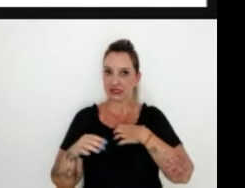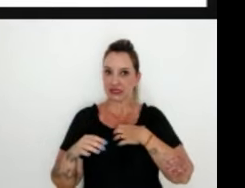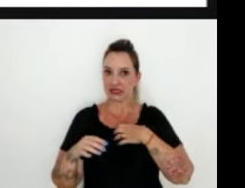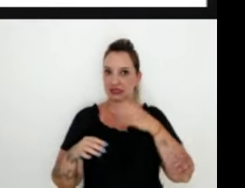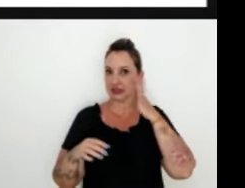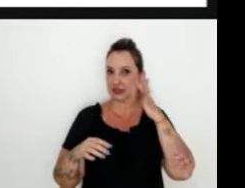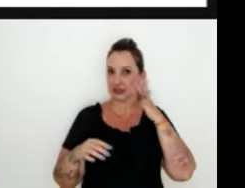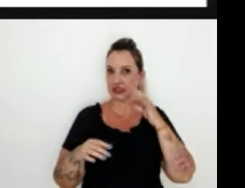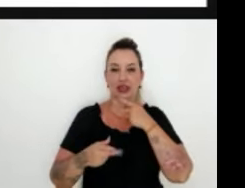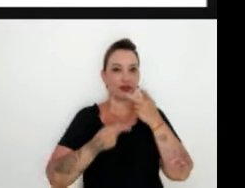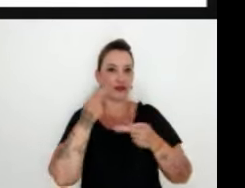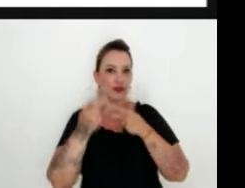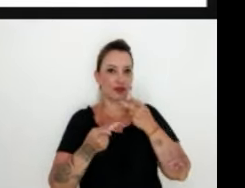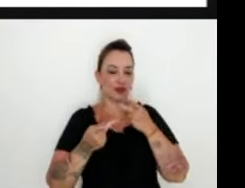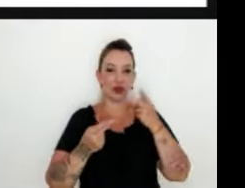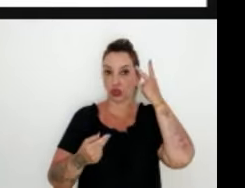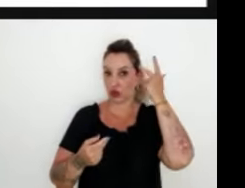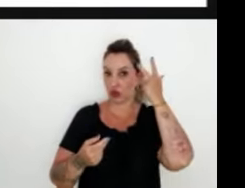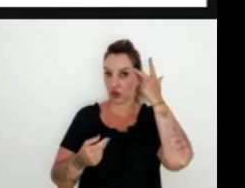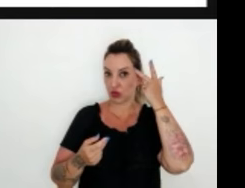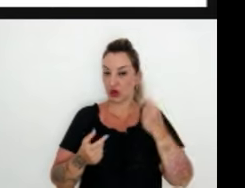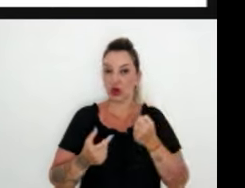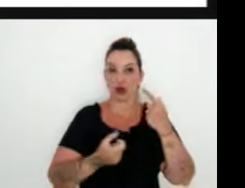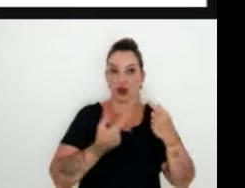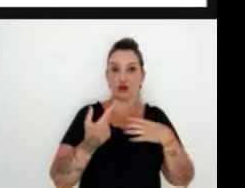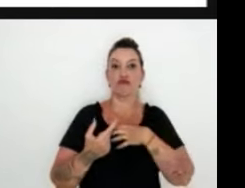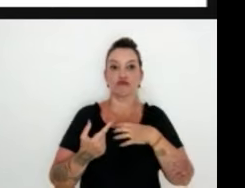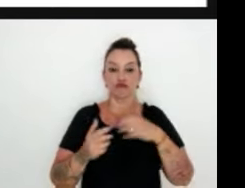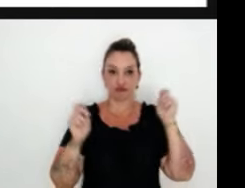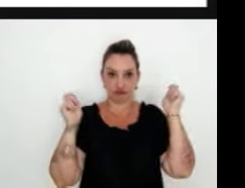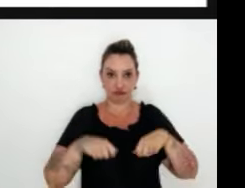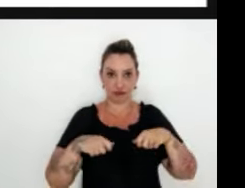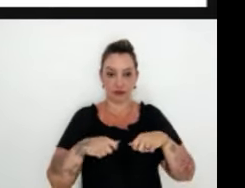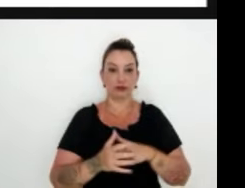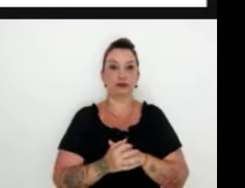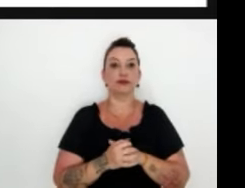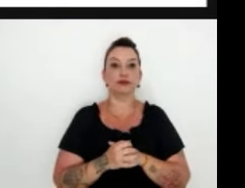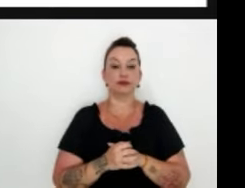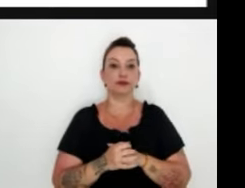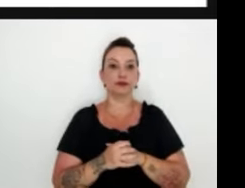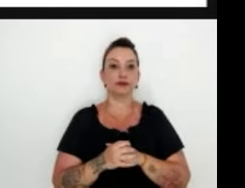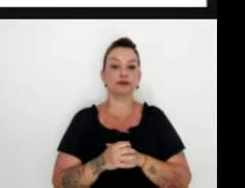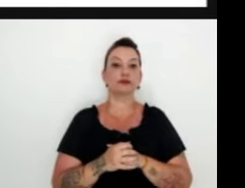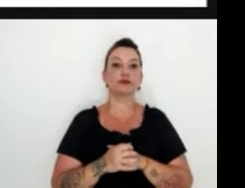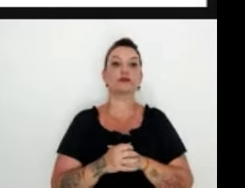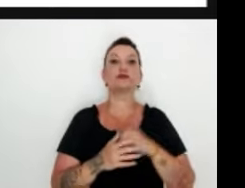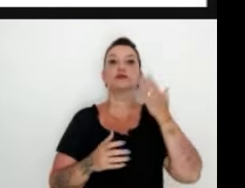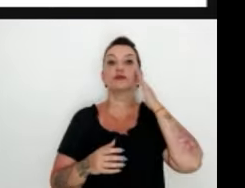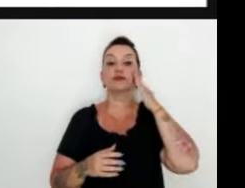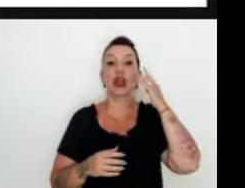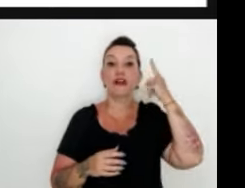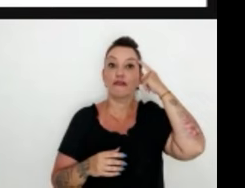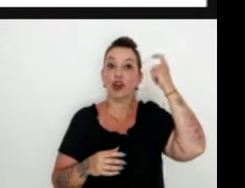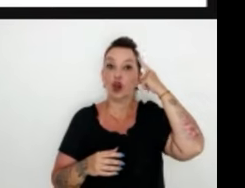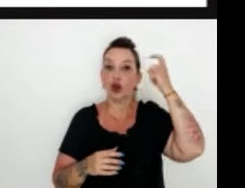uma tendência comum a algumas vertentes ainda presentes no feminismo brasileiro de compreender a violência no